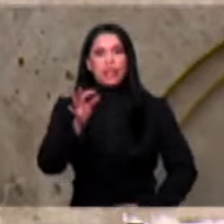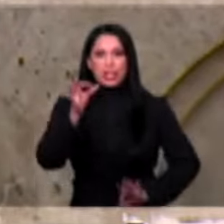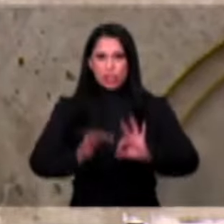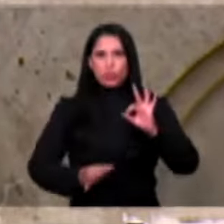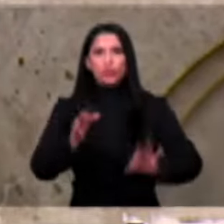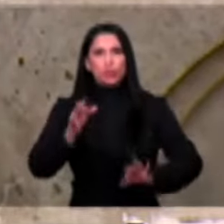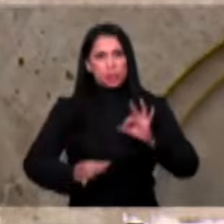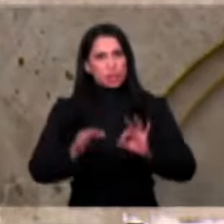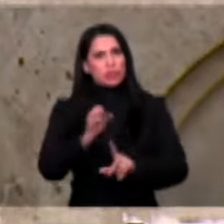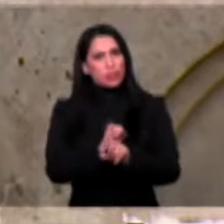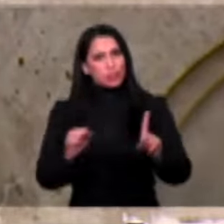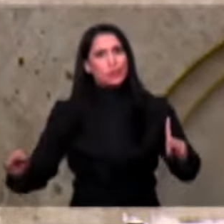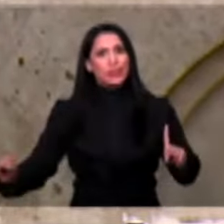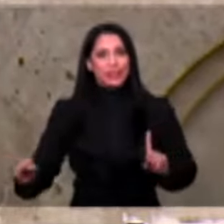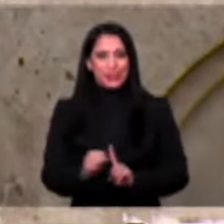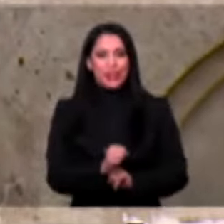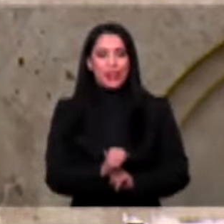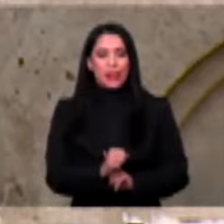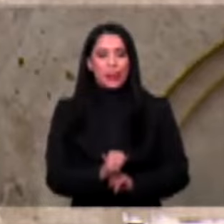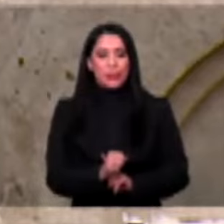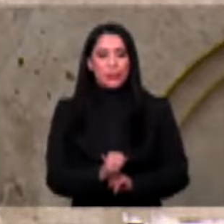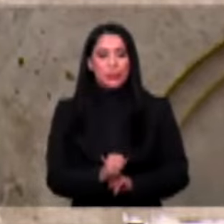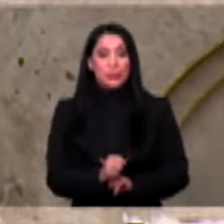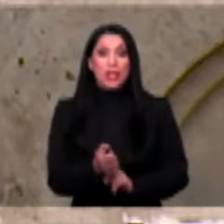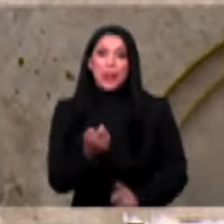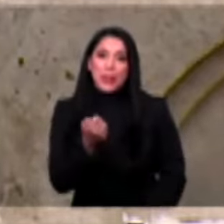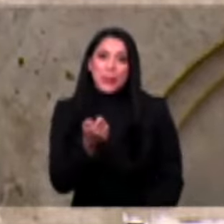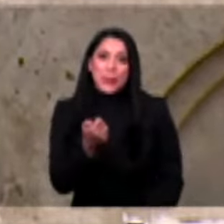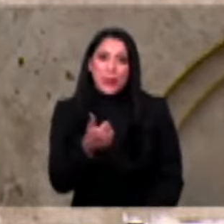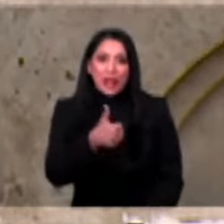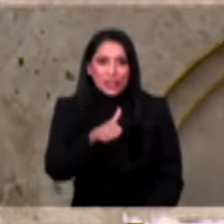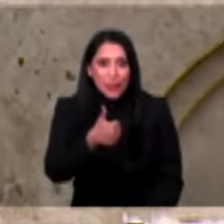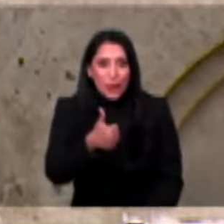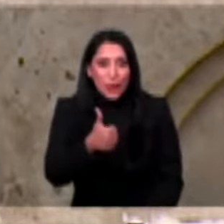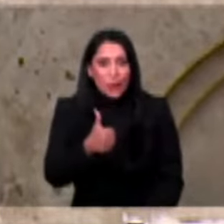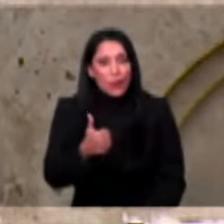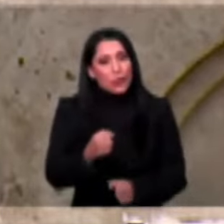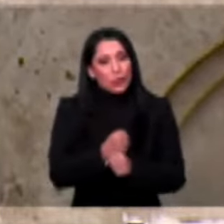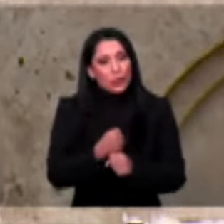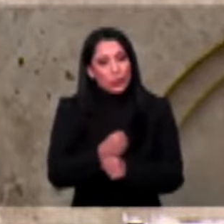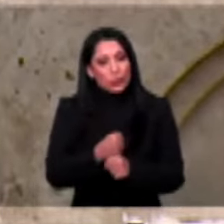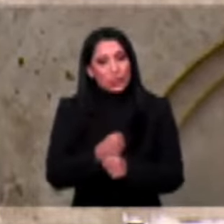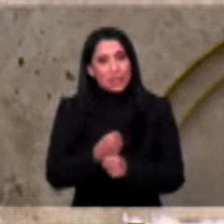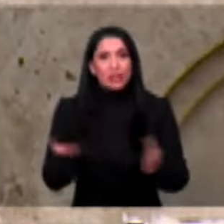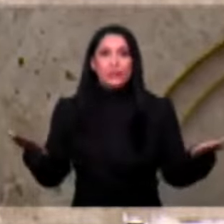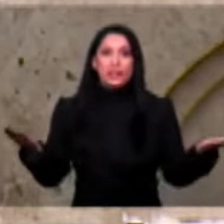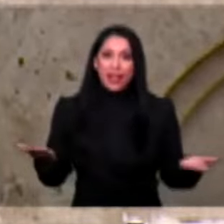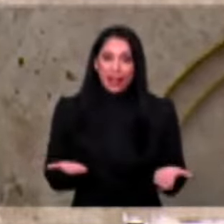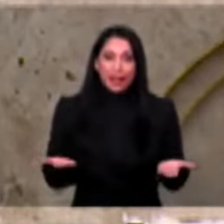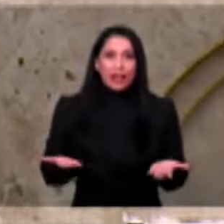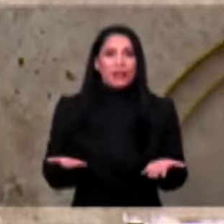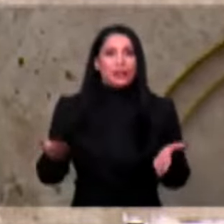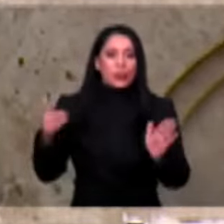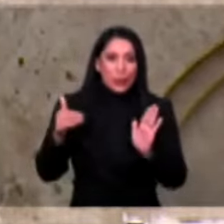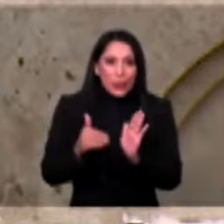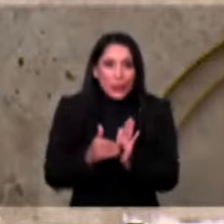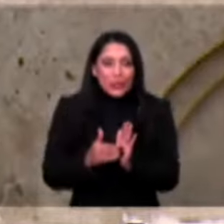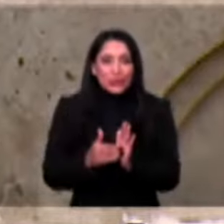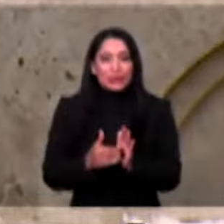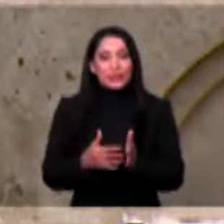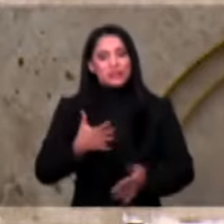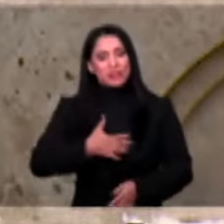Social. E nos quase 11 anos que se seguiram até esta data, para minha